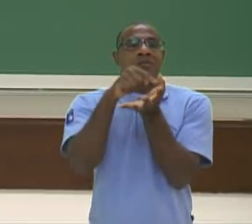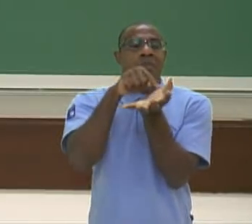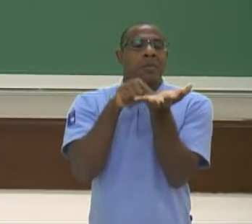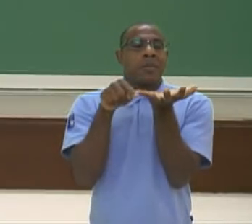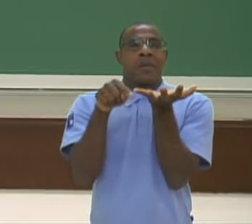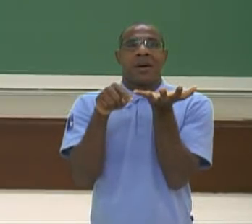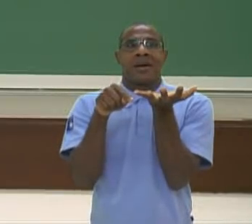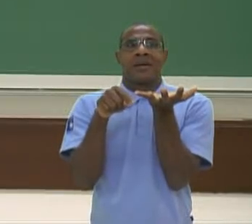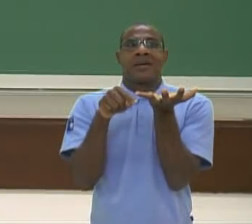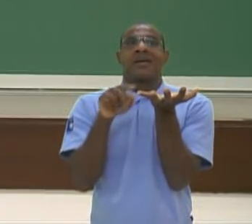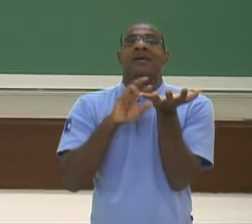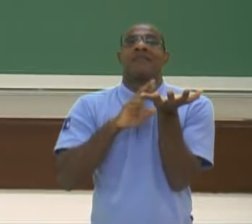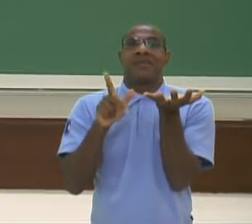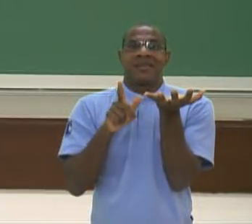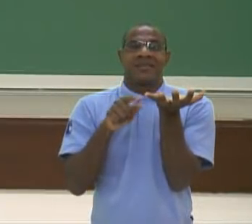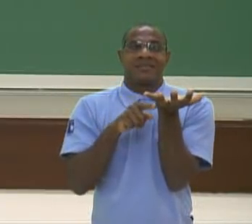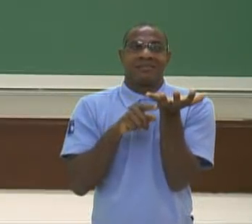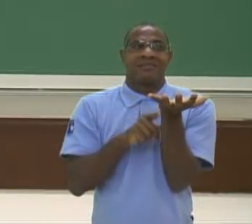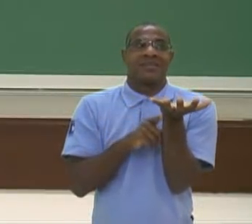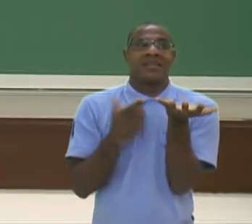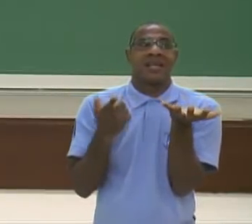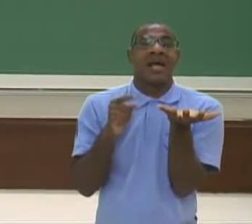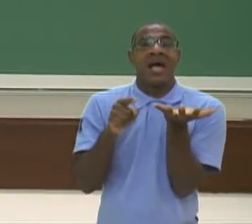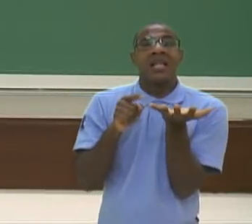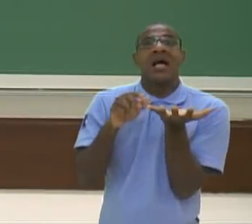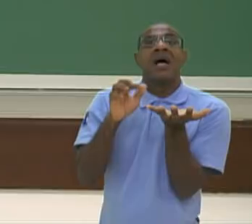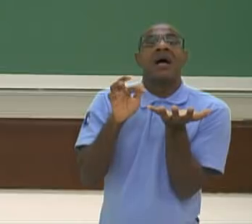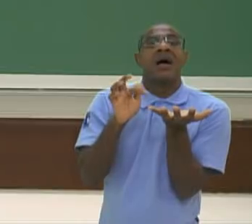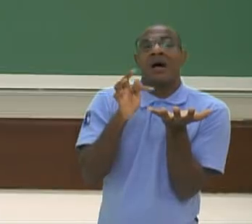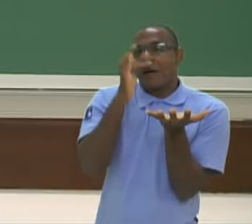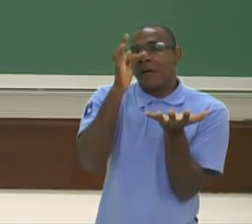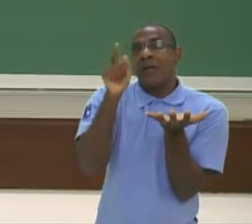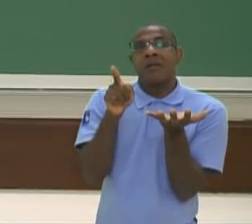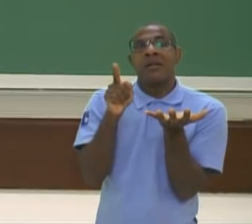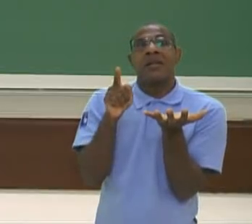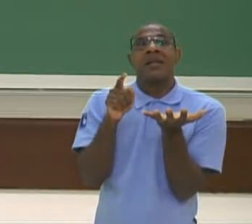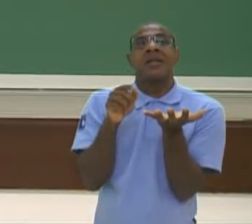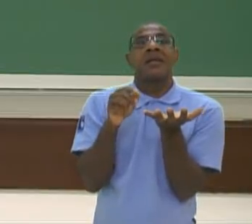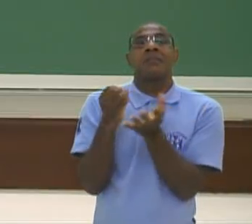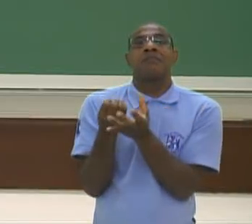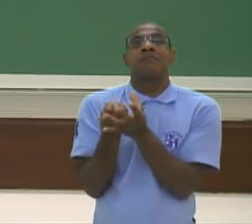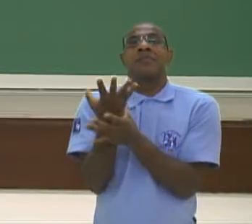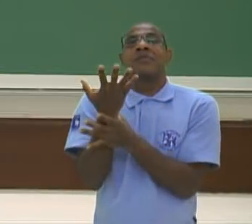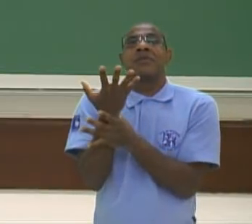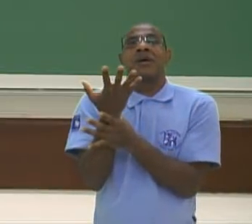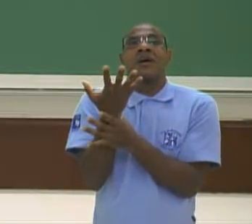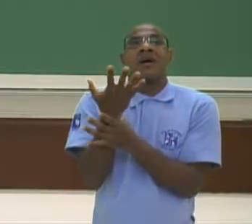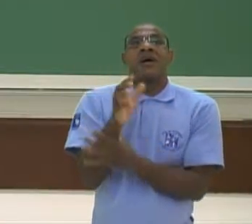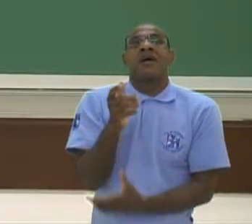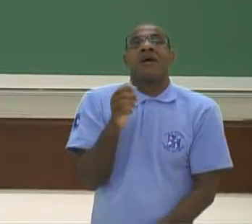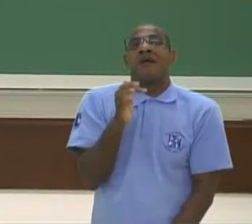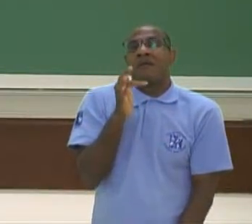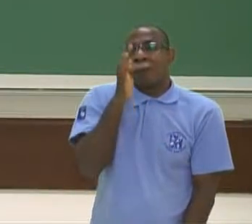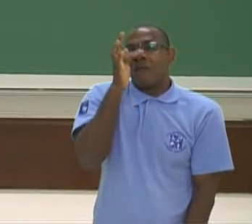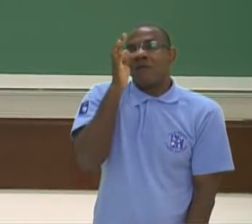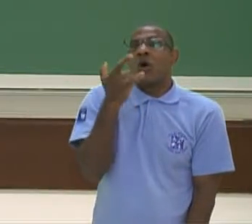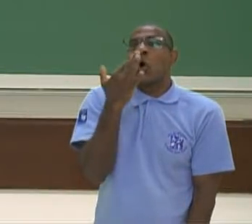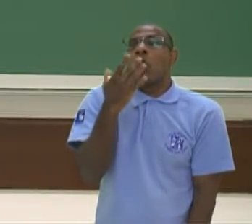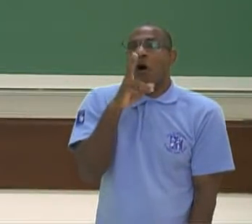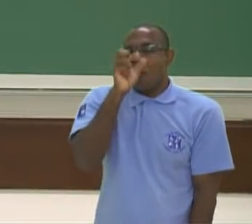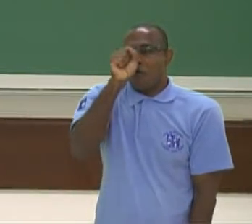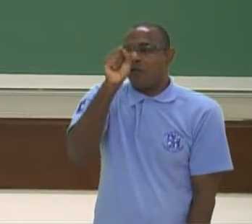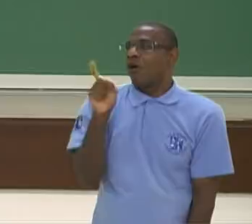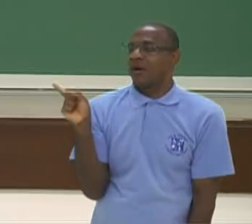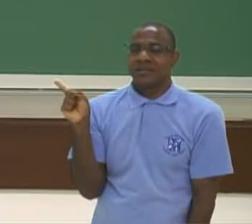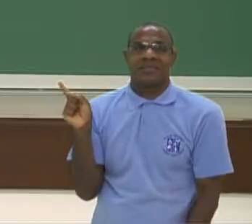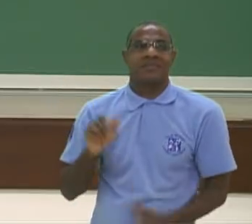acontece aqui no miolinho, essas flores a gente vai chamar de inflorescência, assim como essas do cabinho de flores que eu